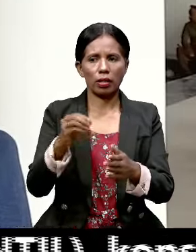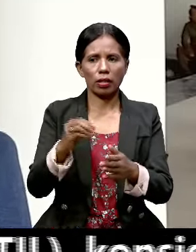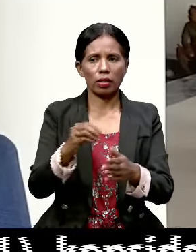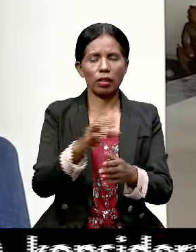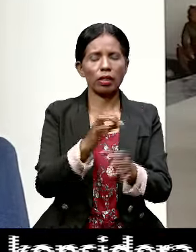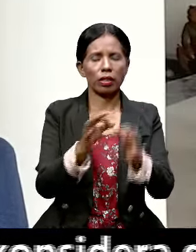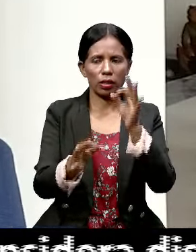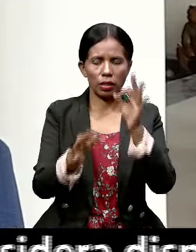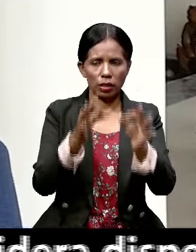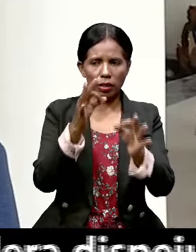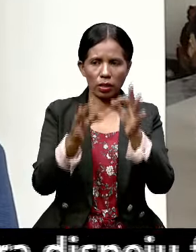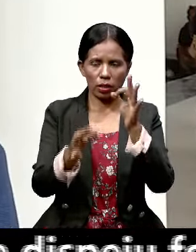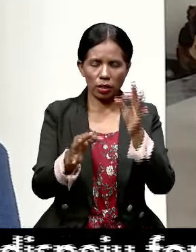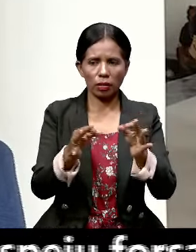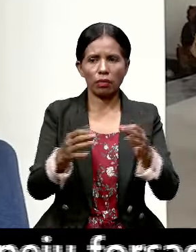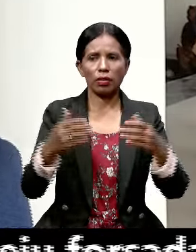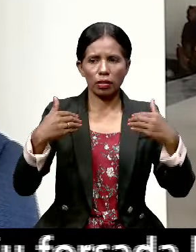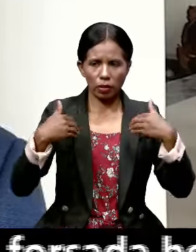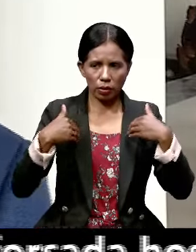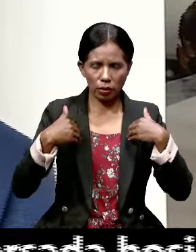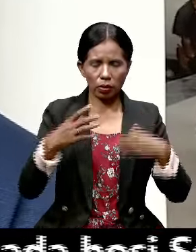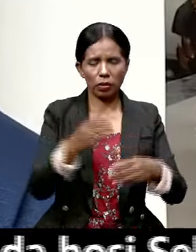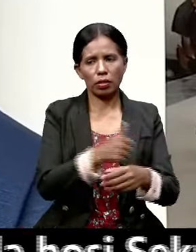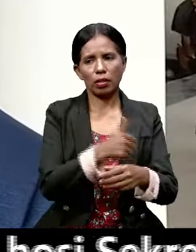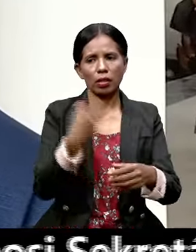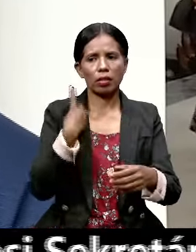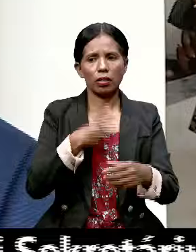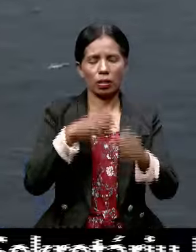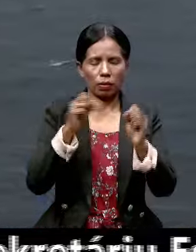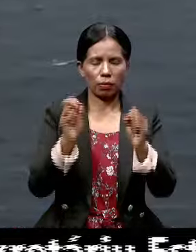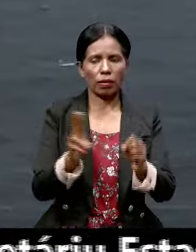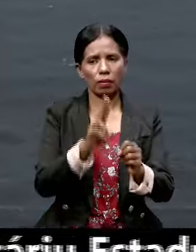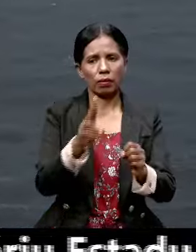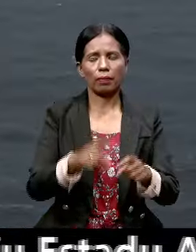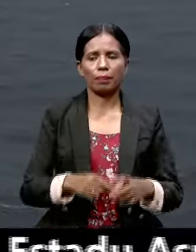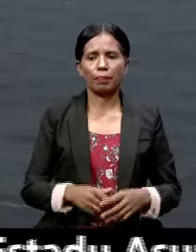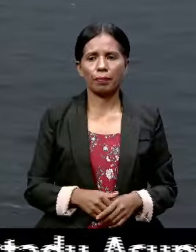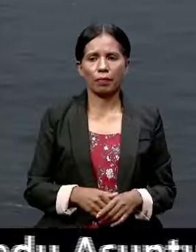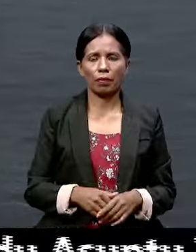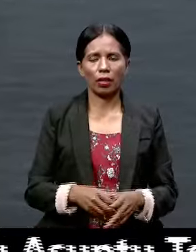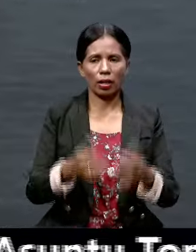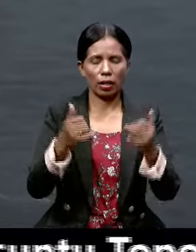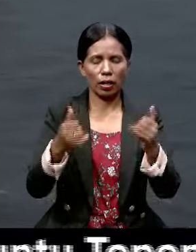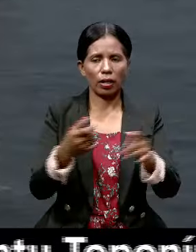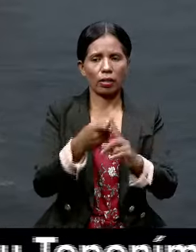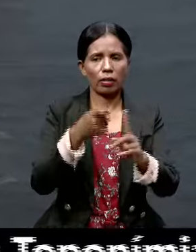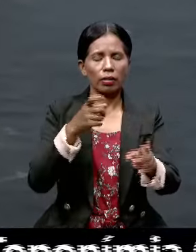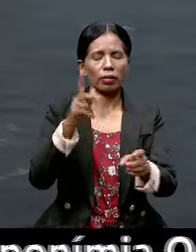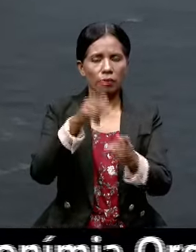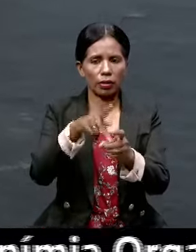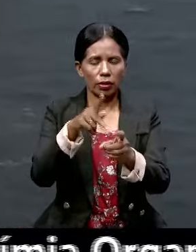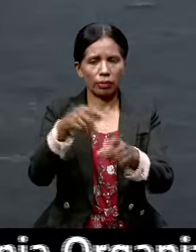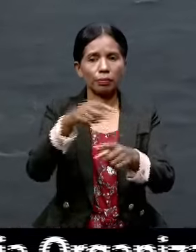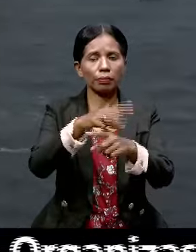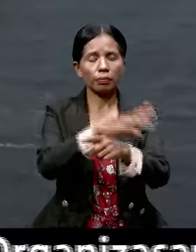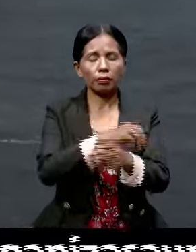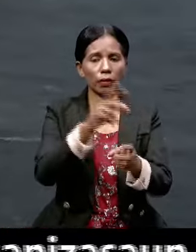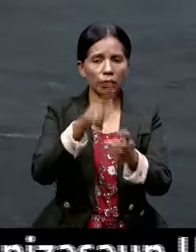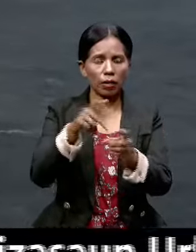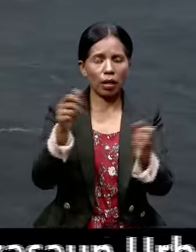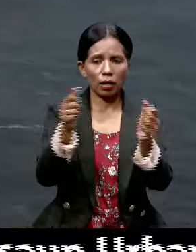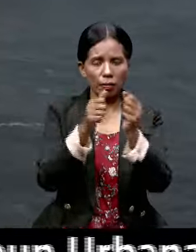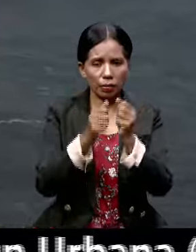kari kari ke si ya kalau kita bisa. Dadang ne parte Ministério Petro Recurso Minerais hamutu